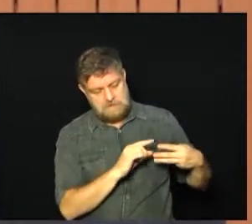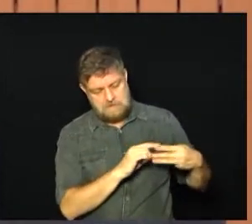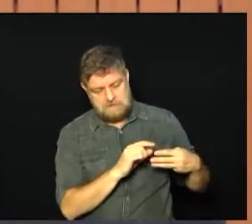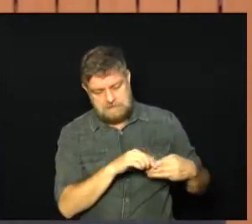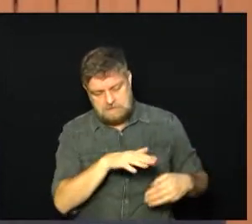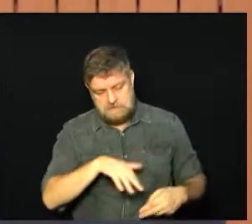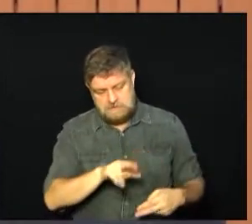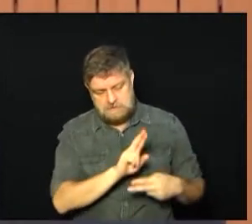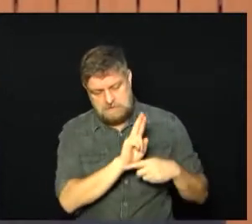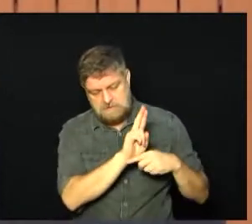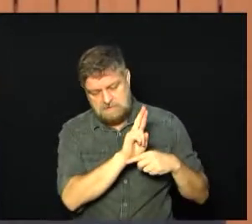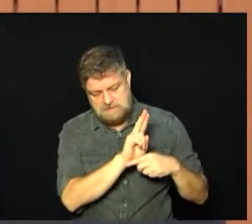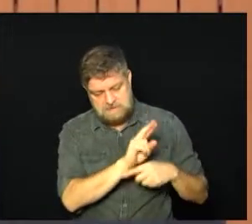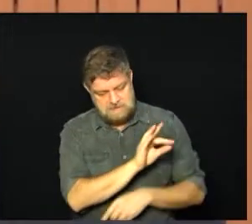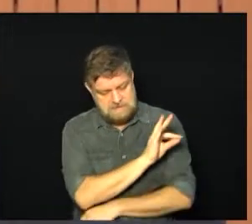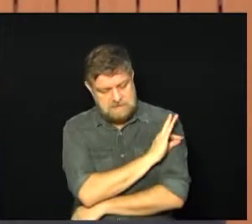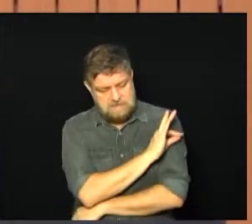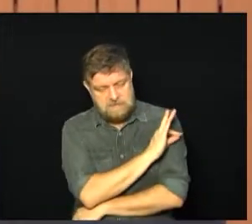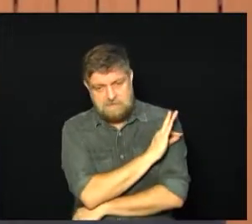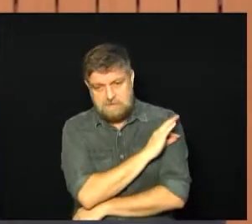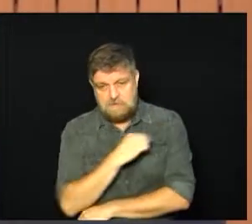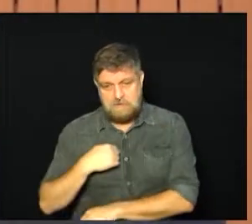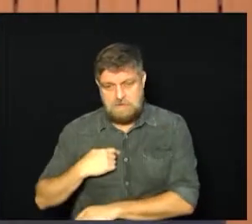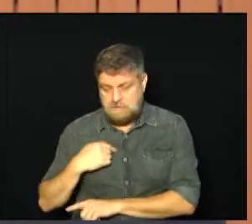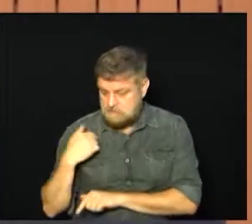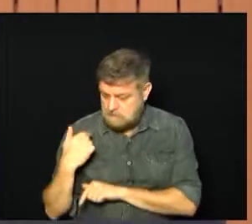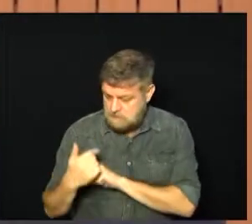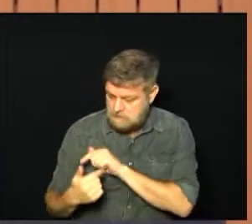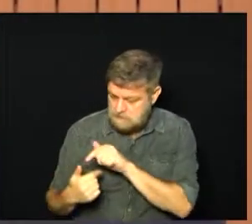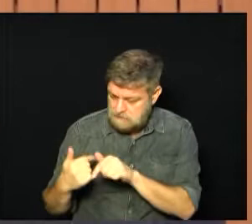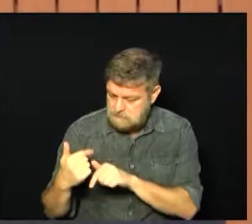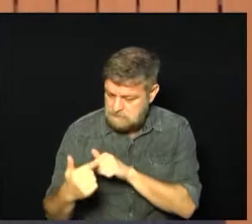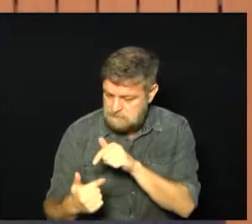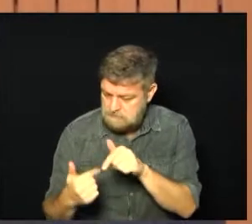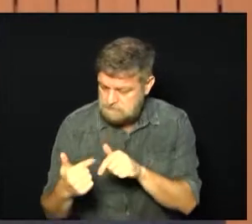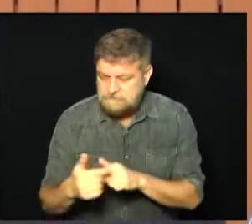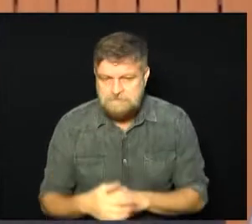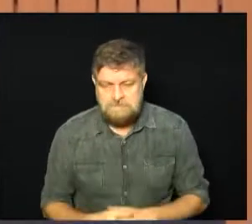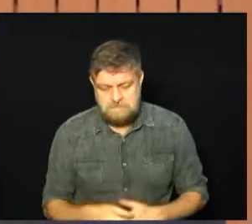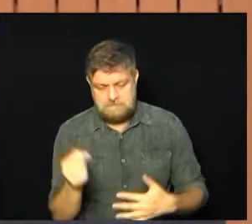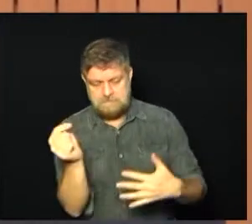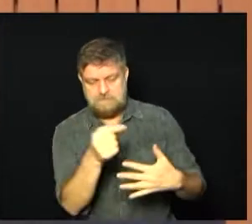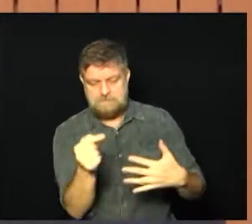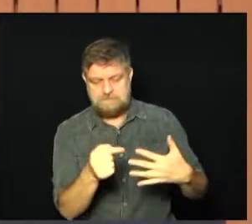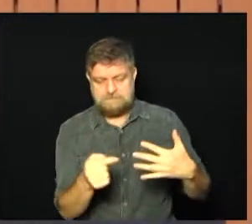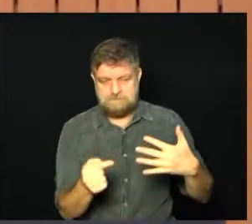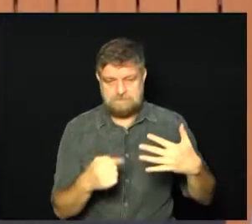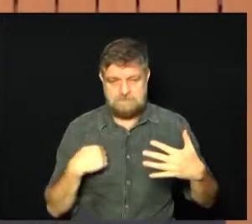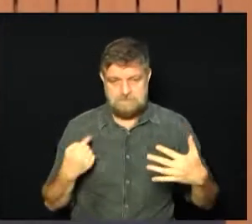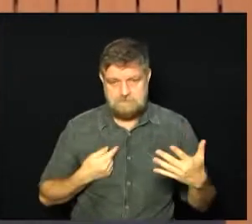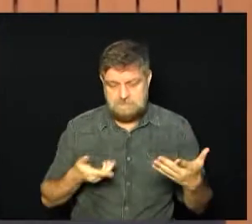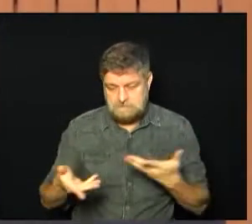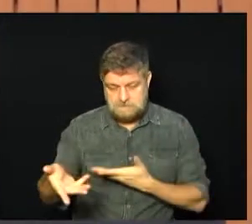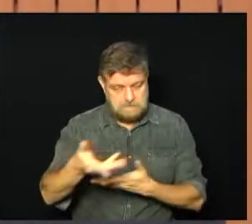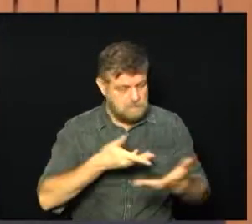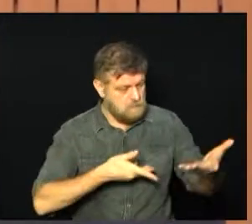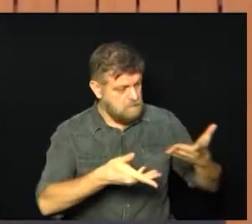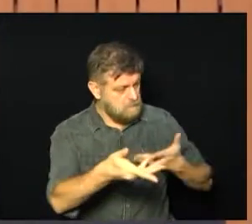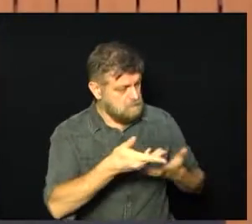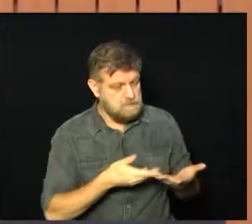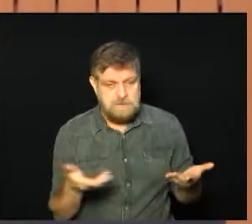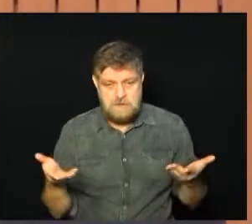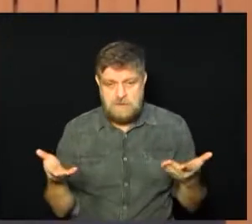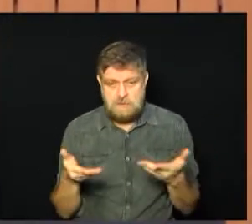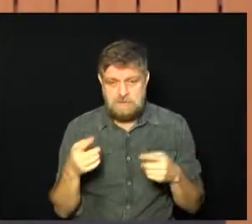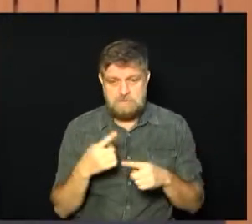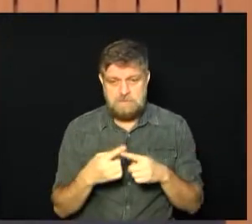da administração, está atuando em cima desses pressupostos. E é uma visão que a gente vem compartilhar com vocês, porque o